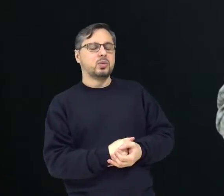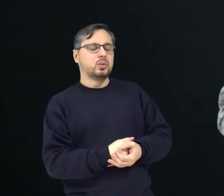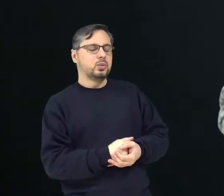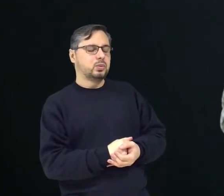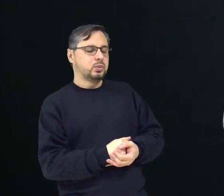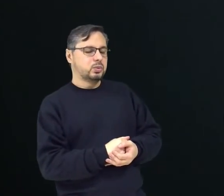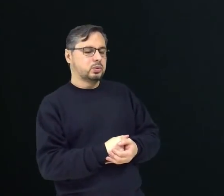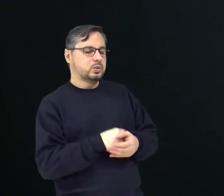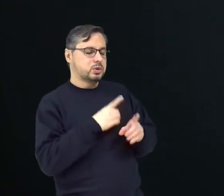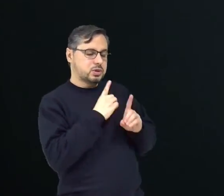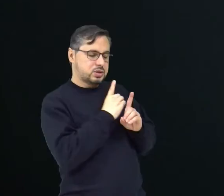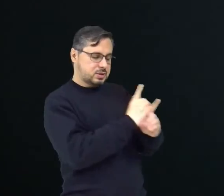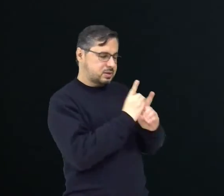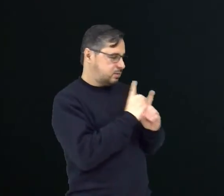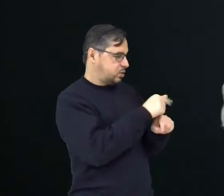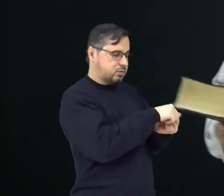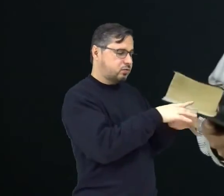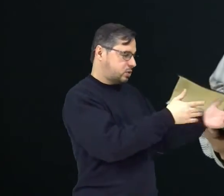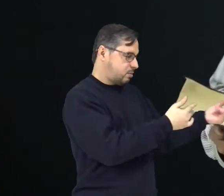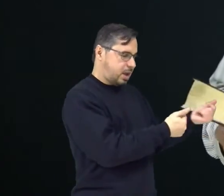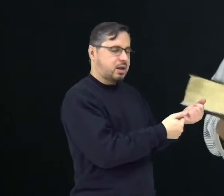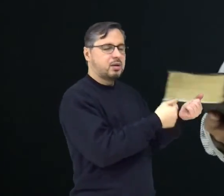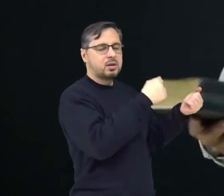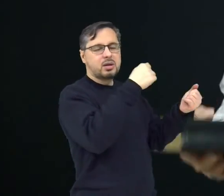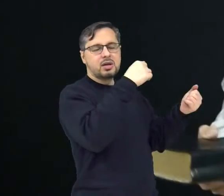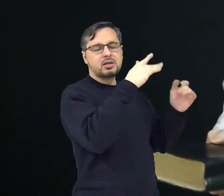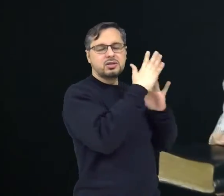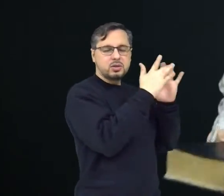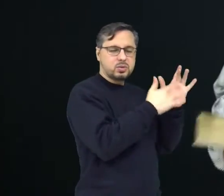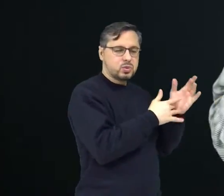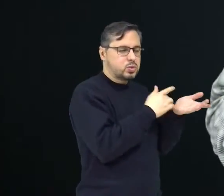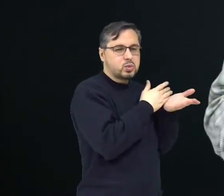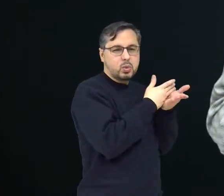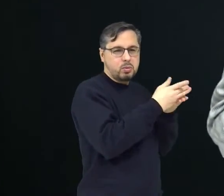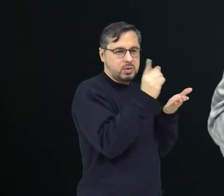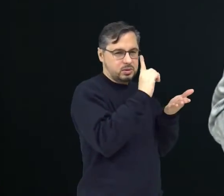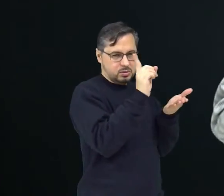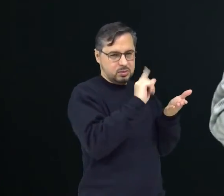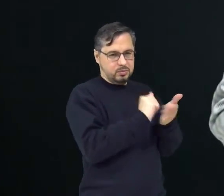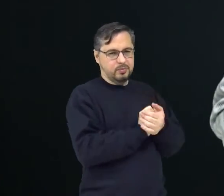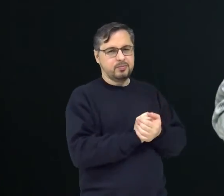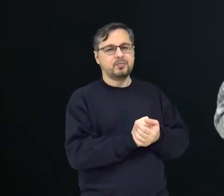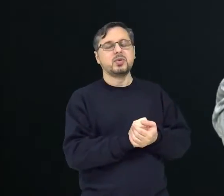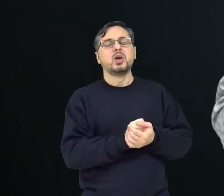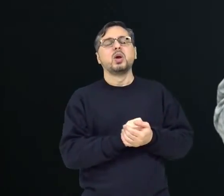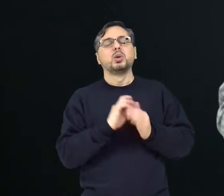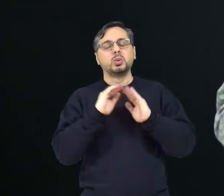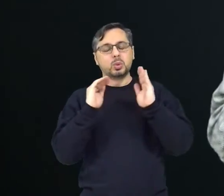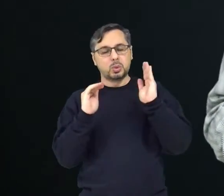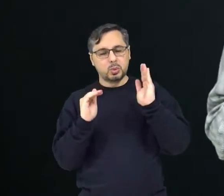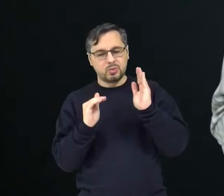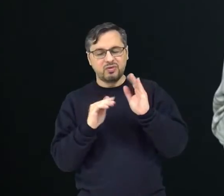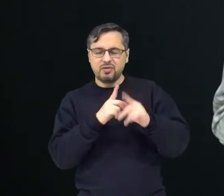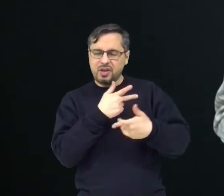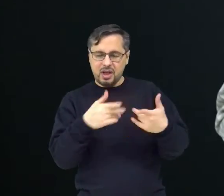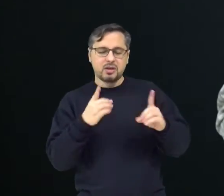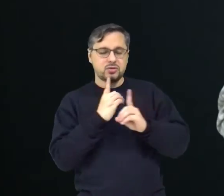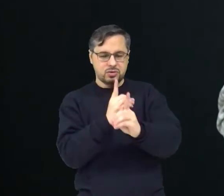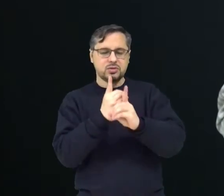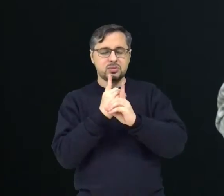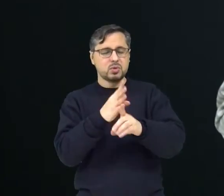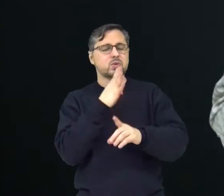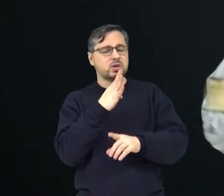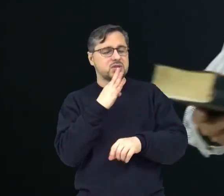Jesus logo que começou a tempestade. Veja, muitos deles trabalhavam ali no mar da Galileia, antes de serem discípulos de